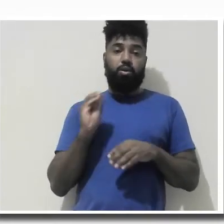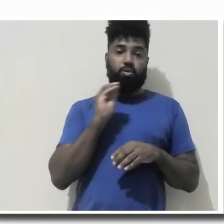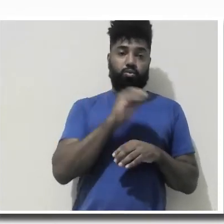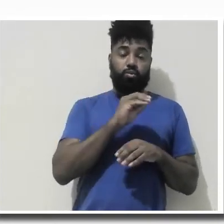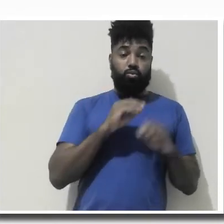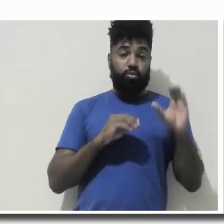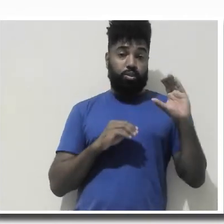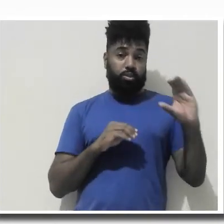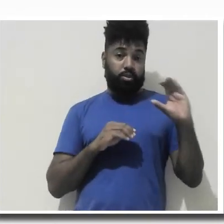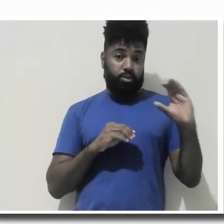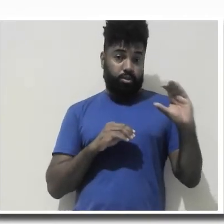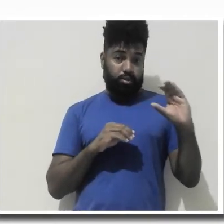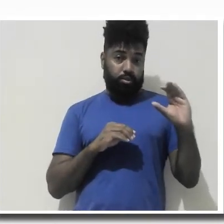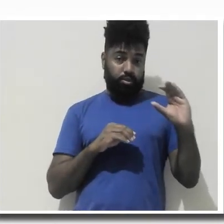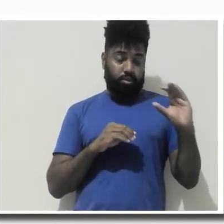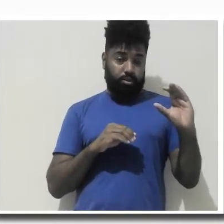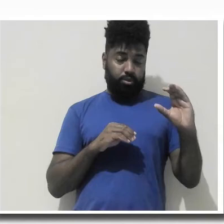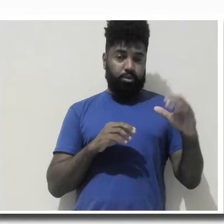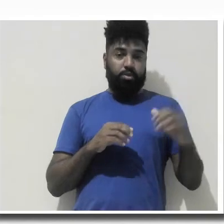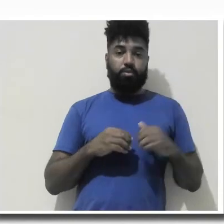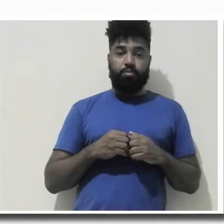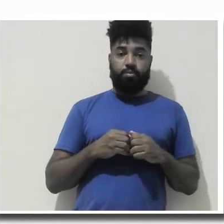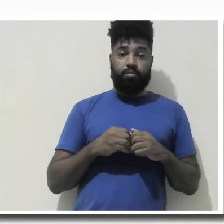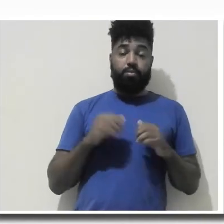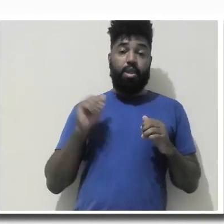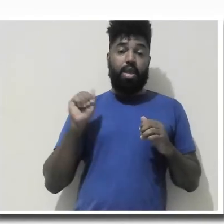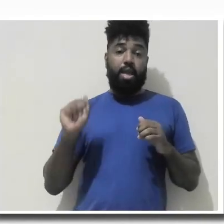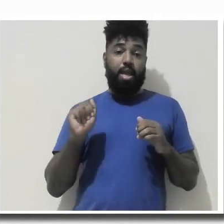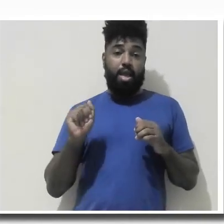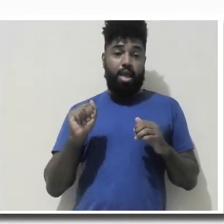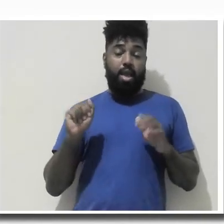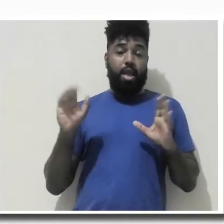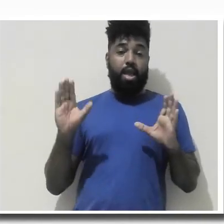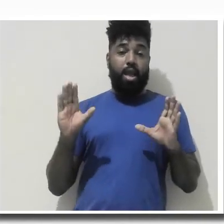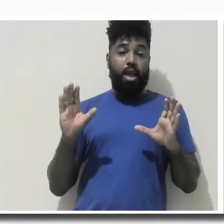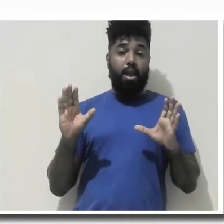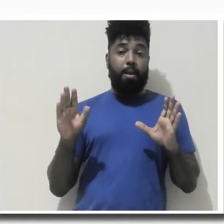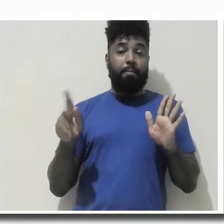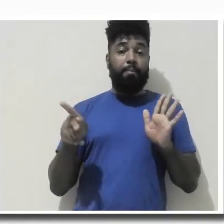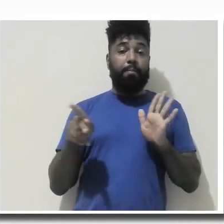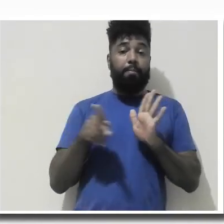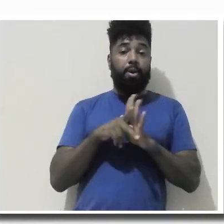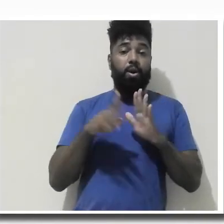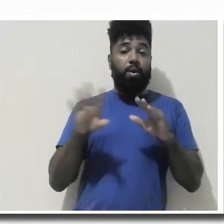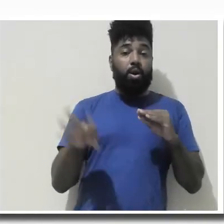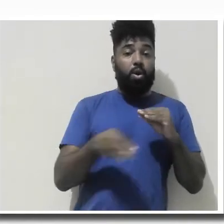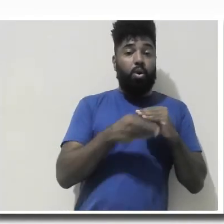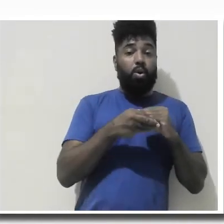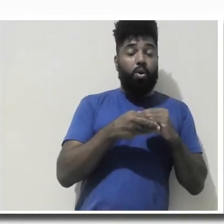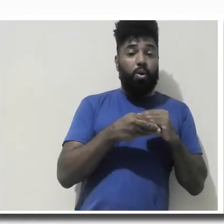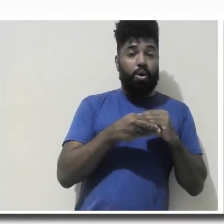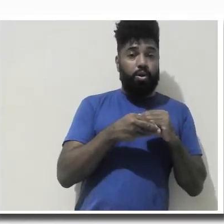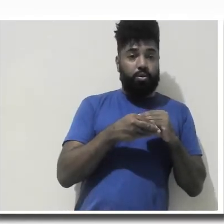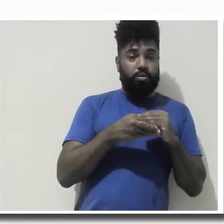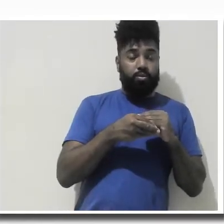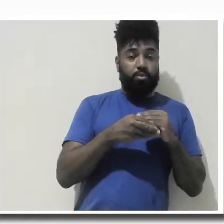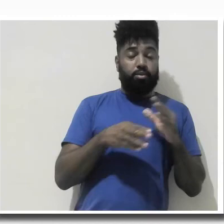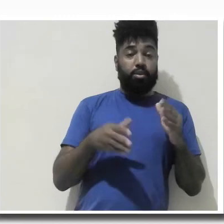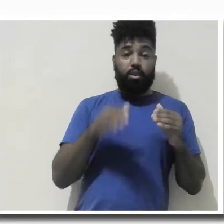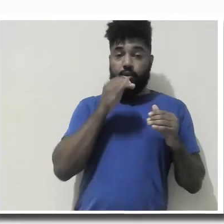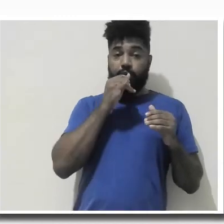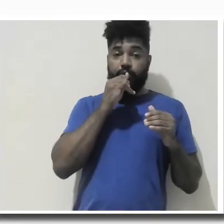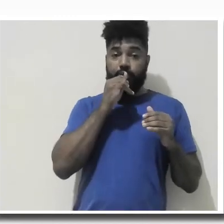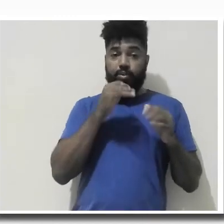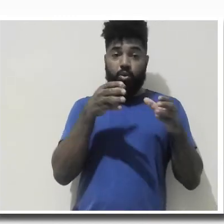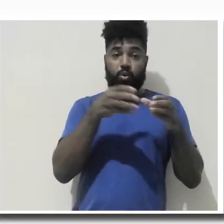cima. O que seria o complementar de A? Tudo menos ele mesmo. Tudo menos o que